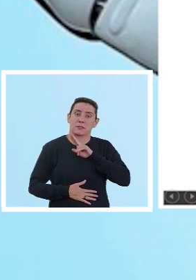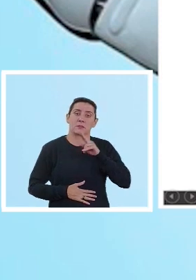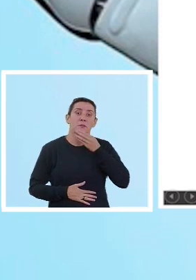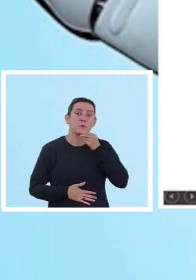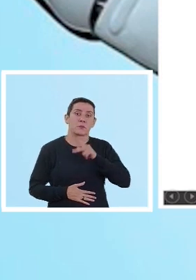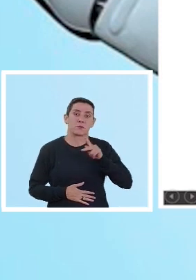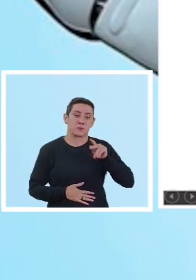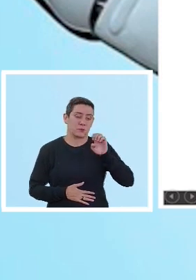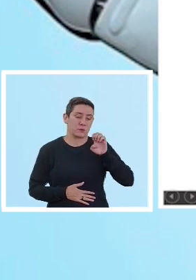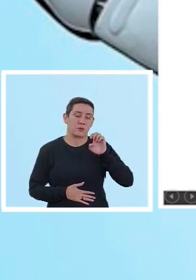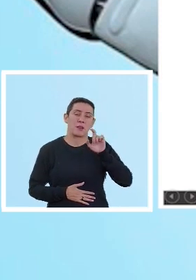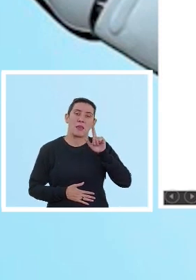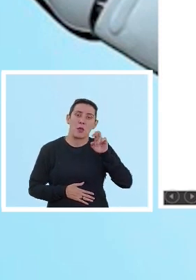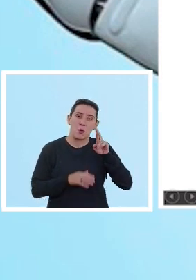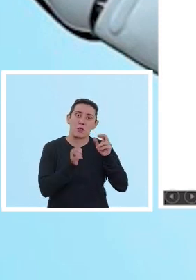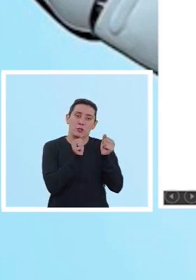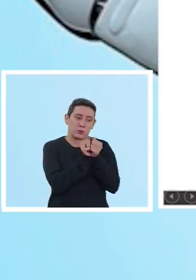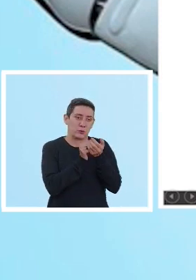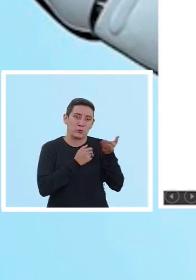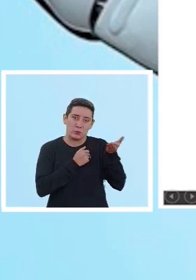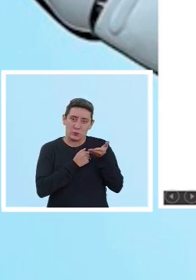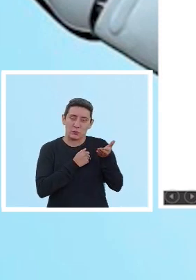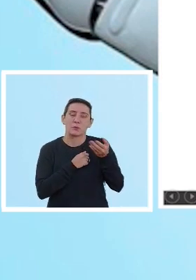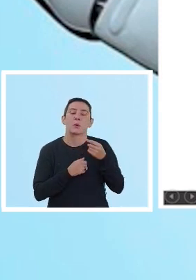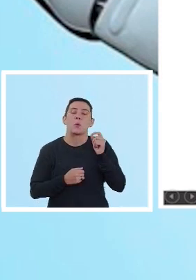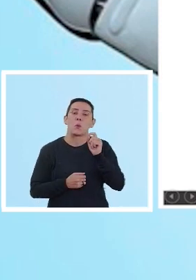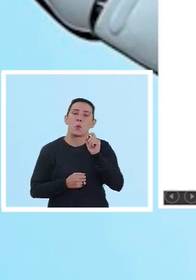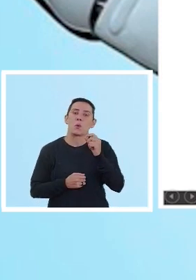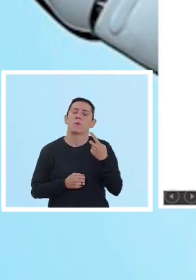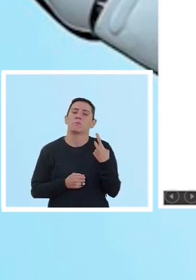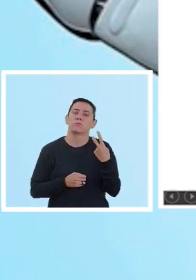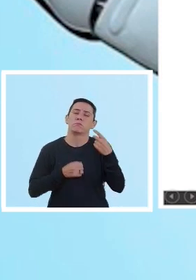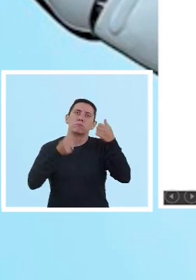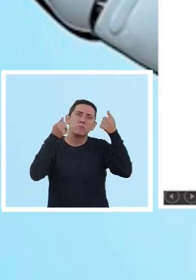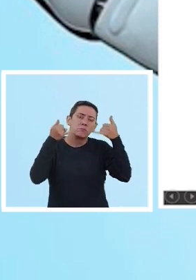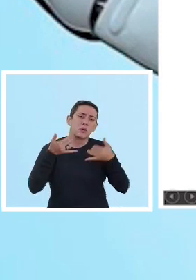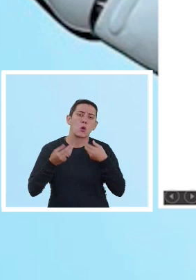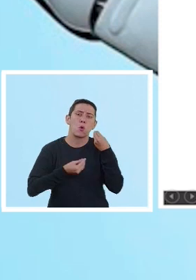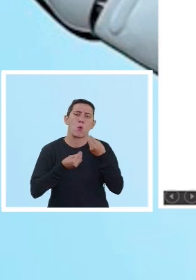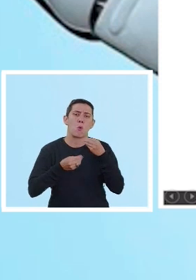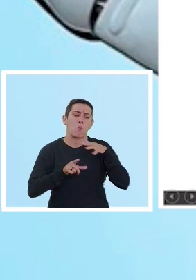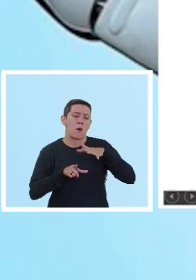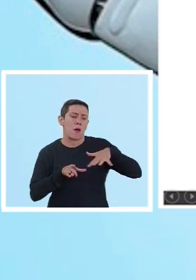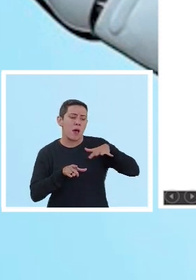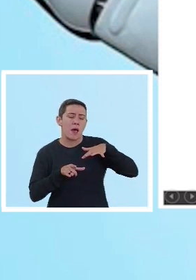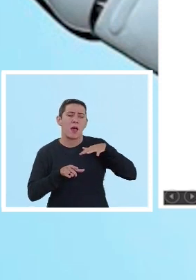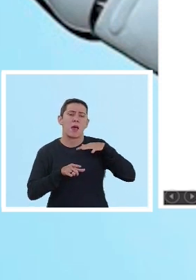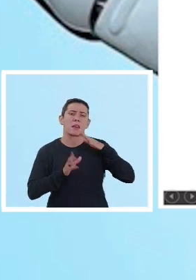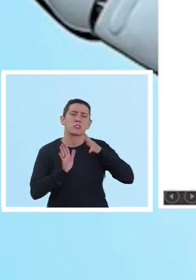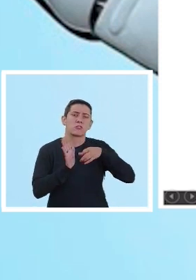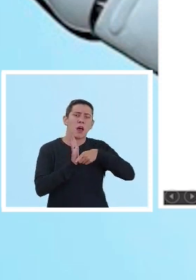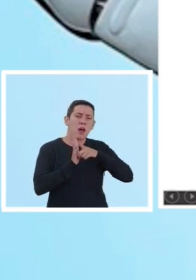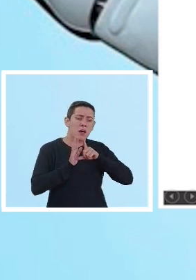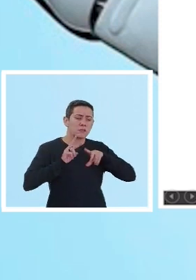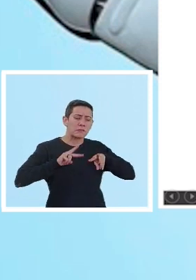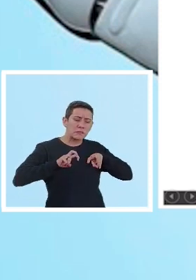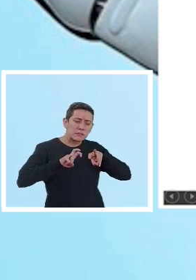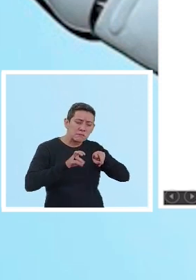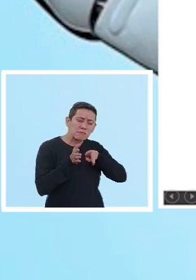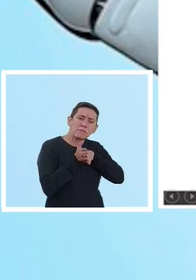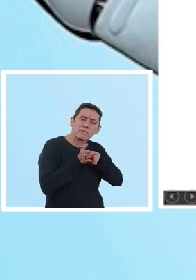vocês hoje conversando um pouquinho aí sobre a nossa área de atuação algumas pesquisas que a gente desenvolve né